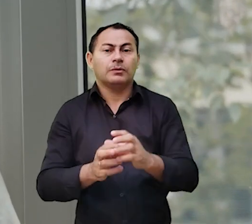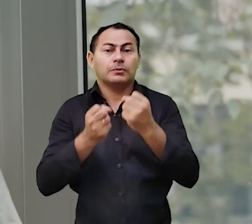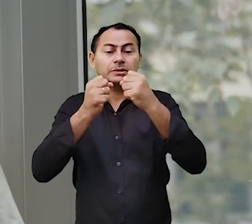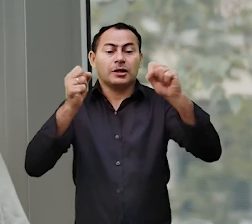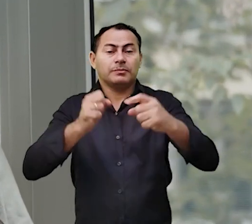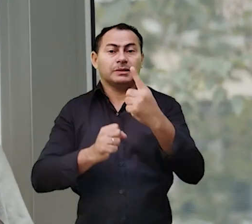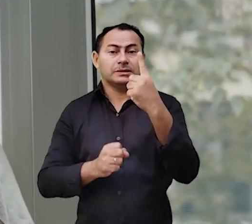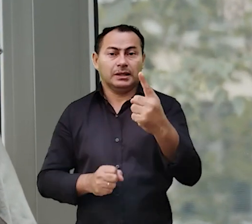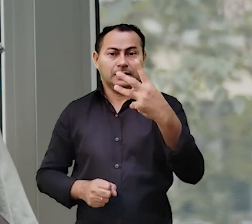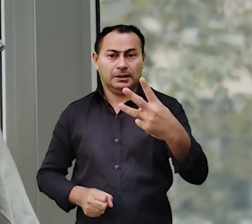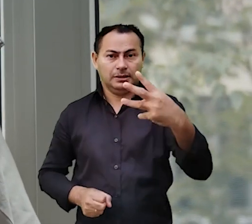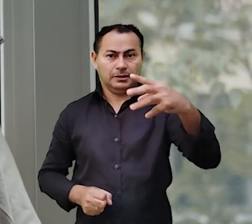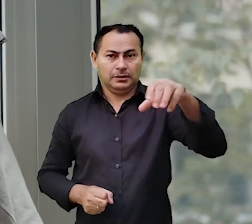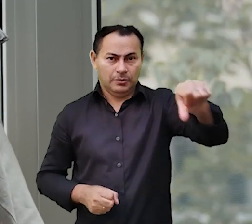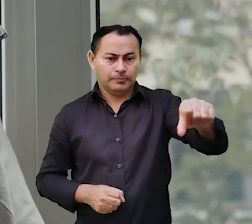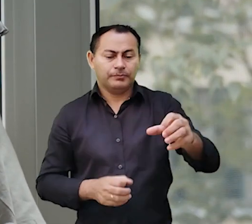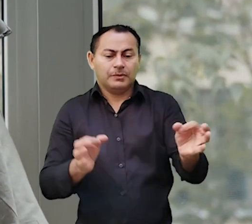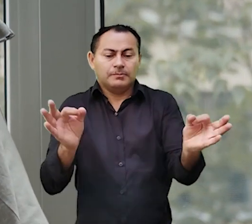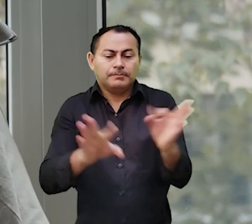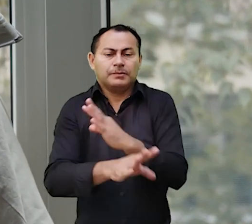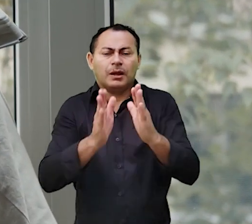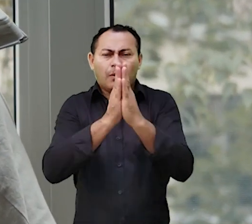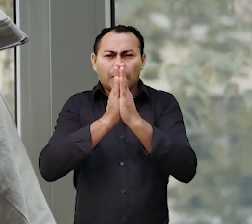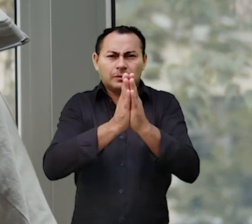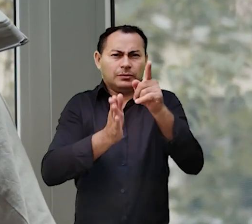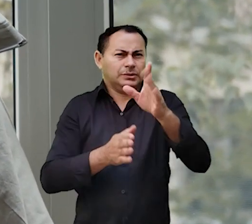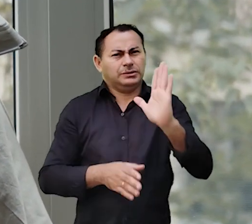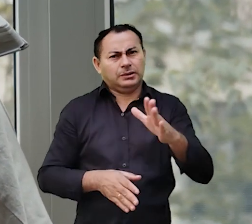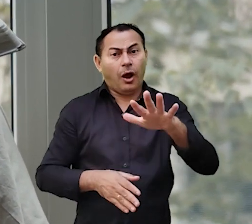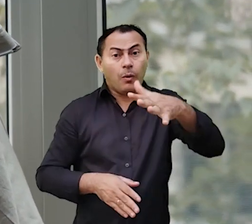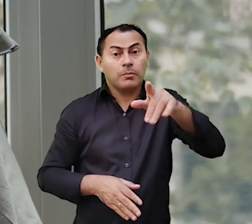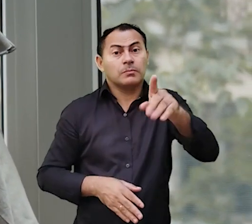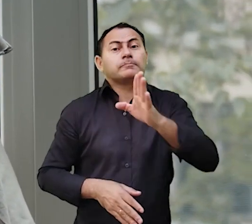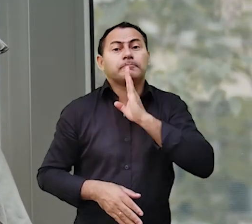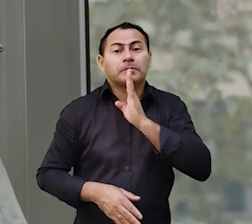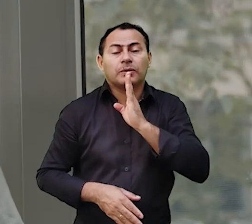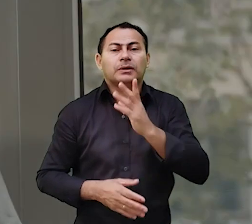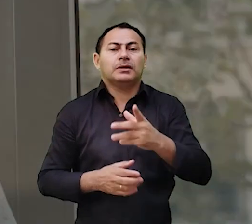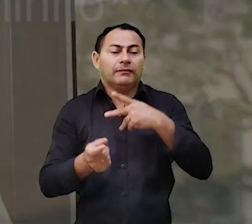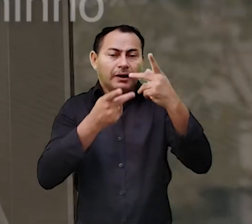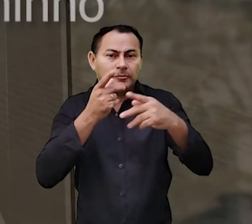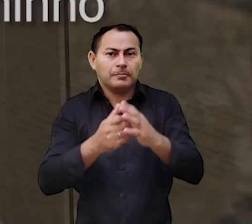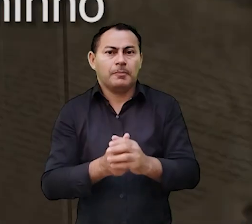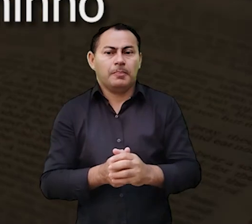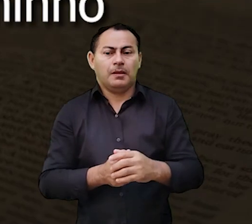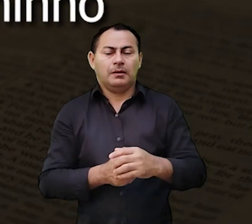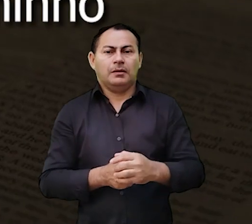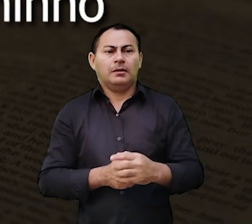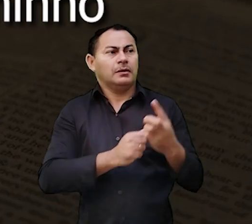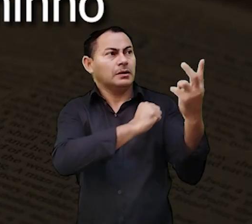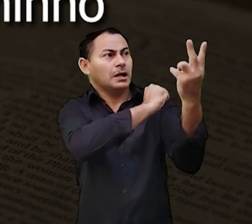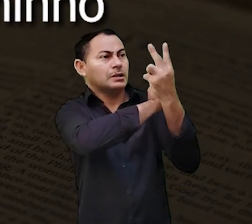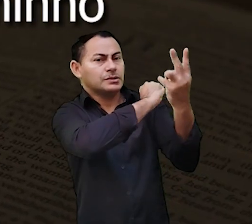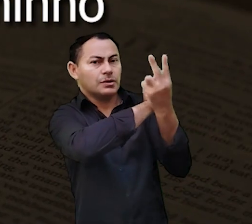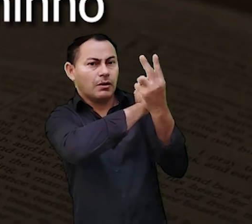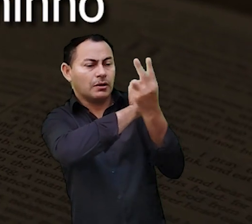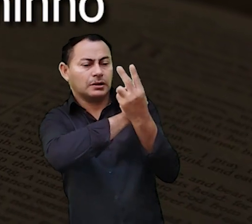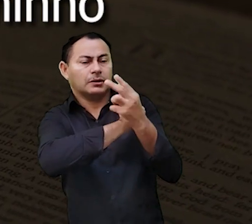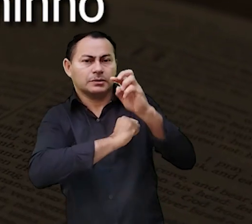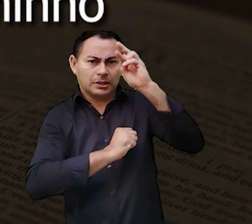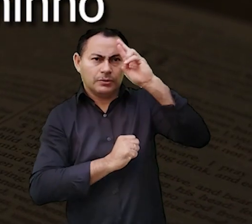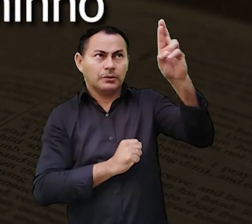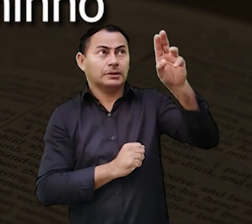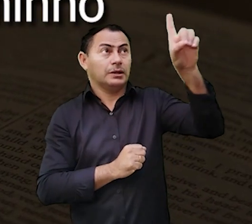Salmo 139 termina com uma oração que talvez você já conheça. Diz, sonda-me, ó